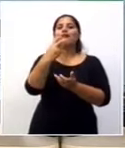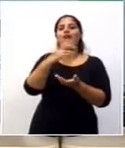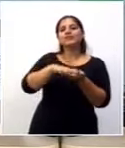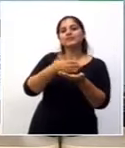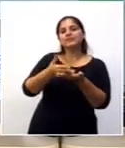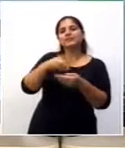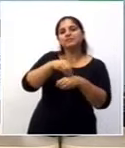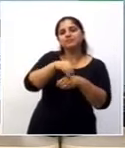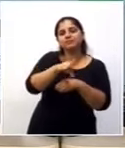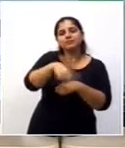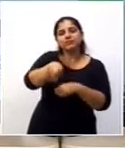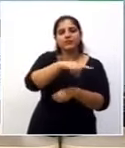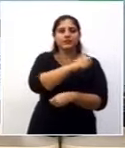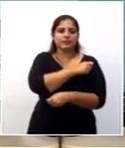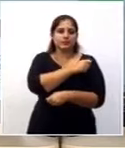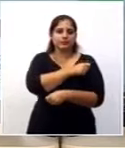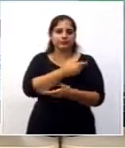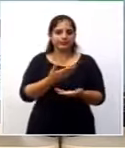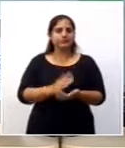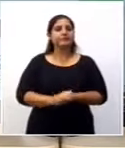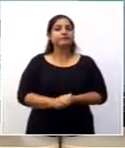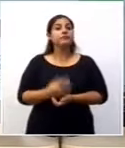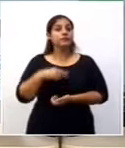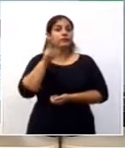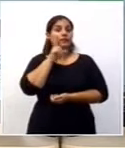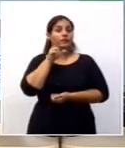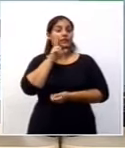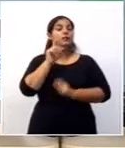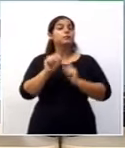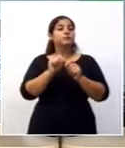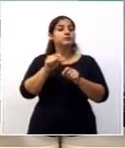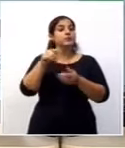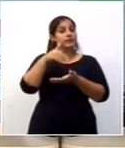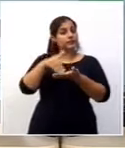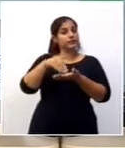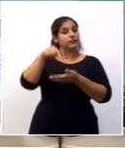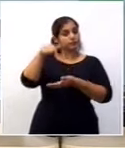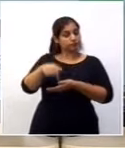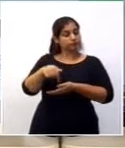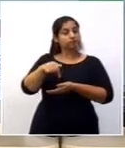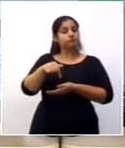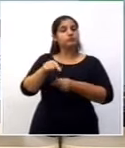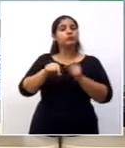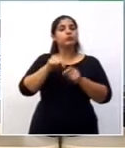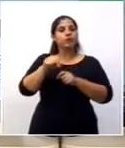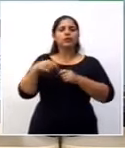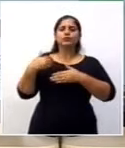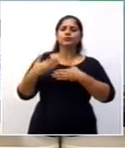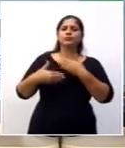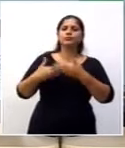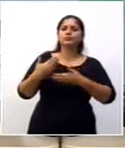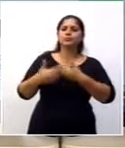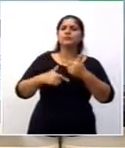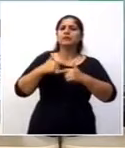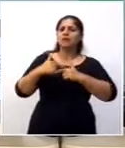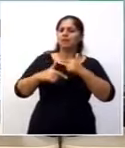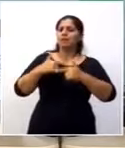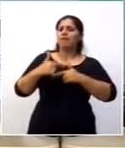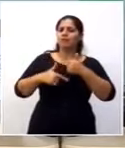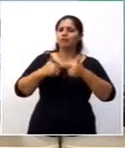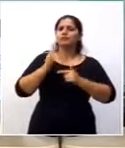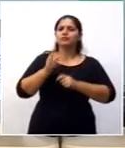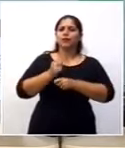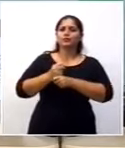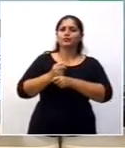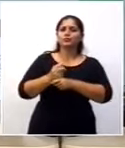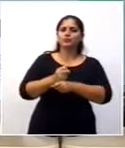nossos alunos, né. E eu lembro também que na secretaria aqui a gente vem desenvolvendo um trabalho já de